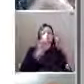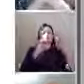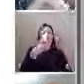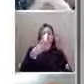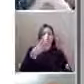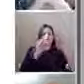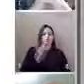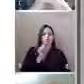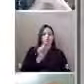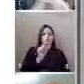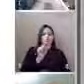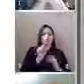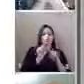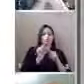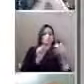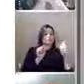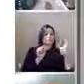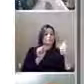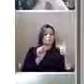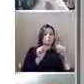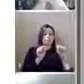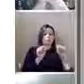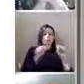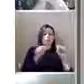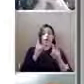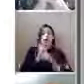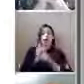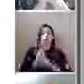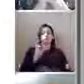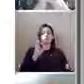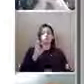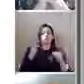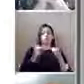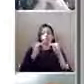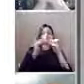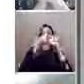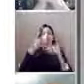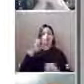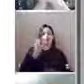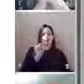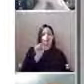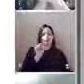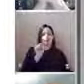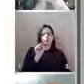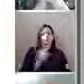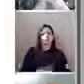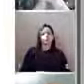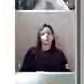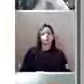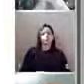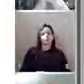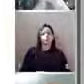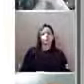para 178 unidades léxicas que se referem a alimento no português. E esperamos